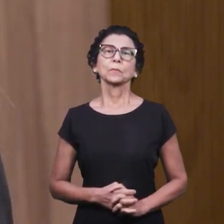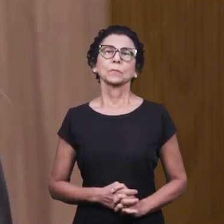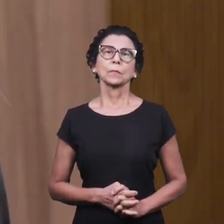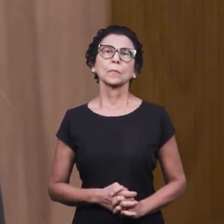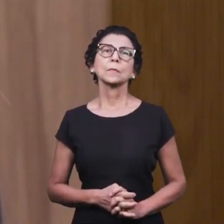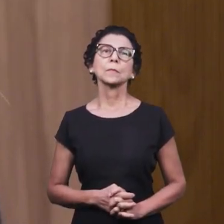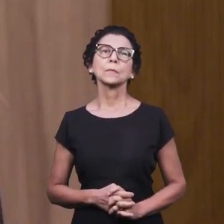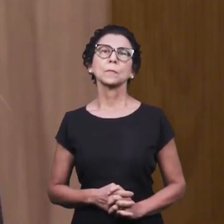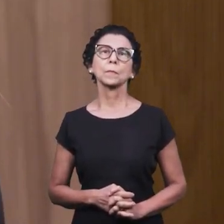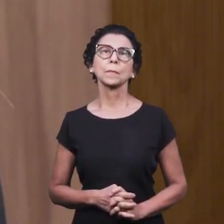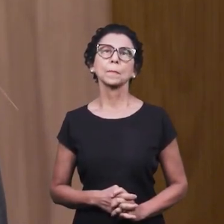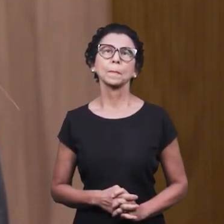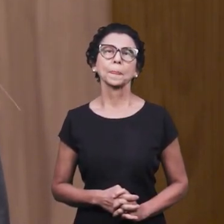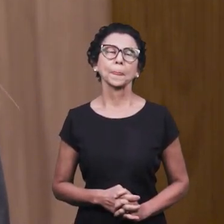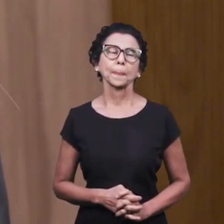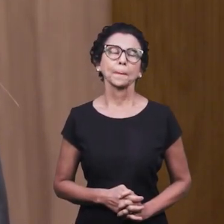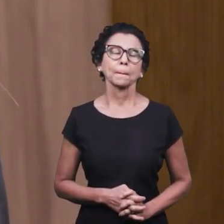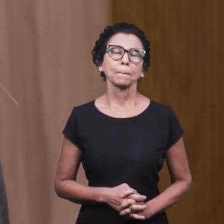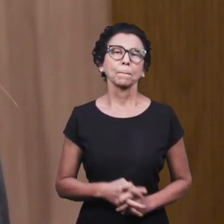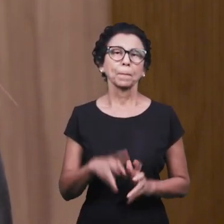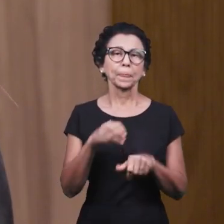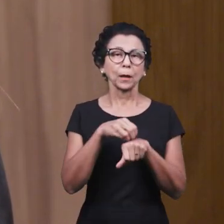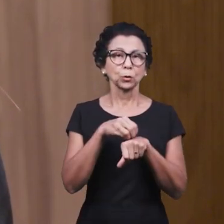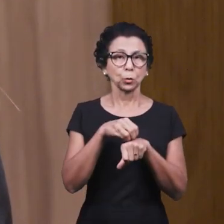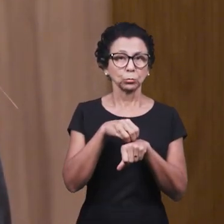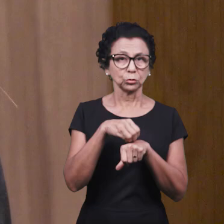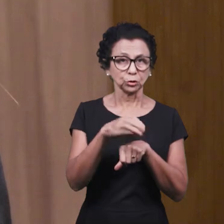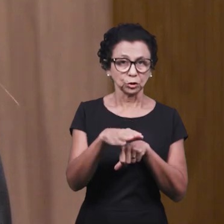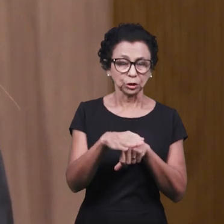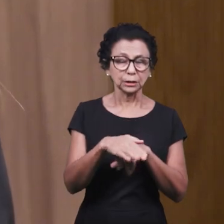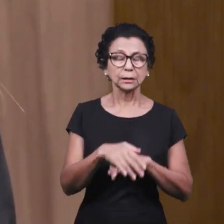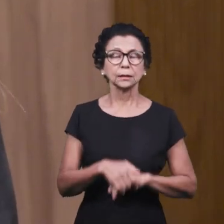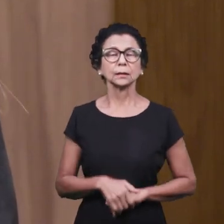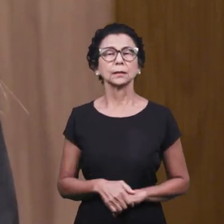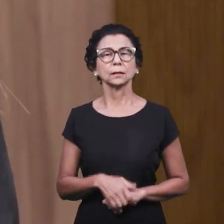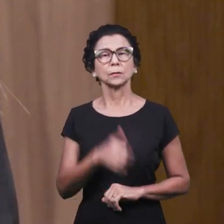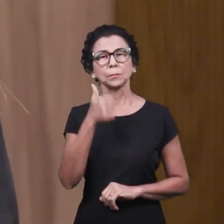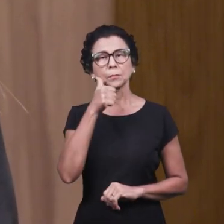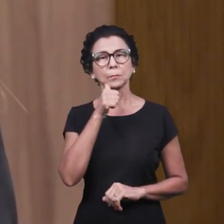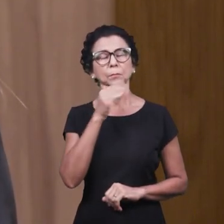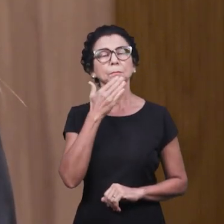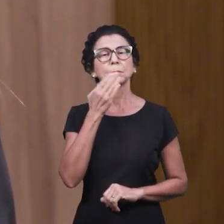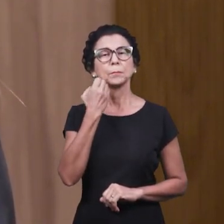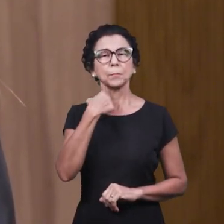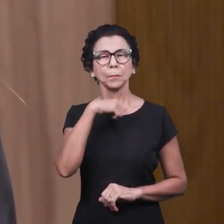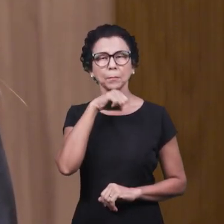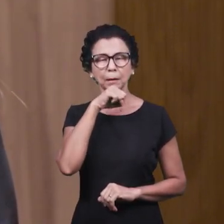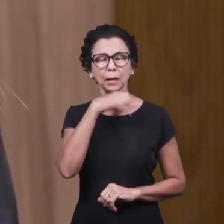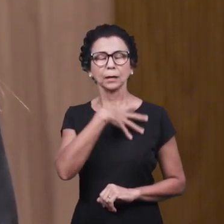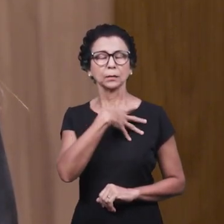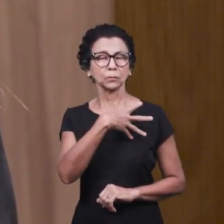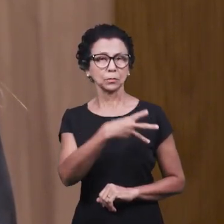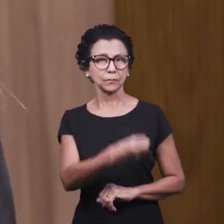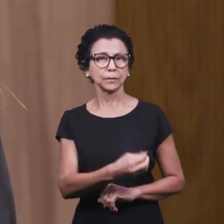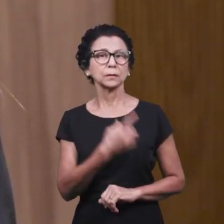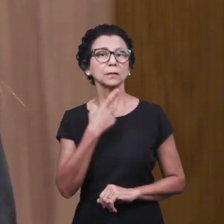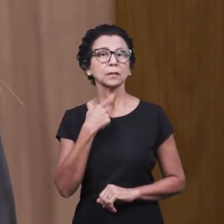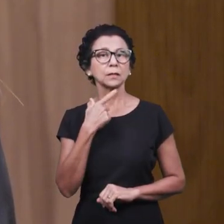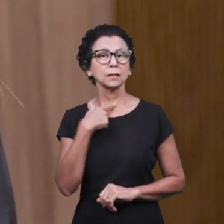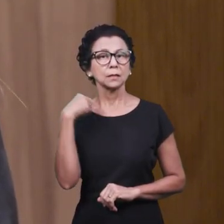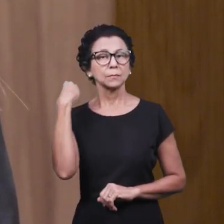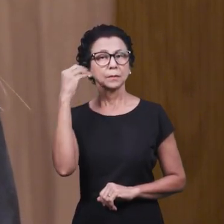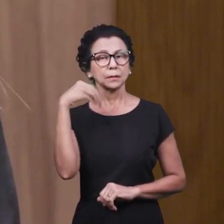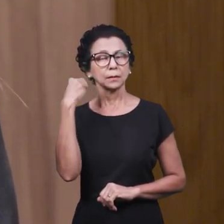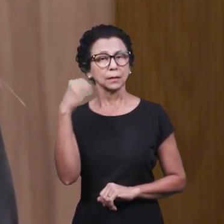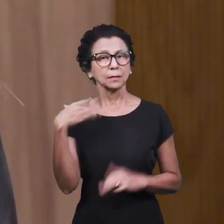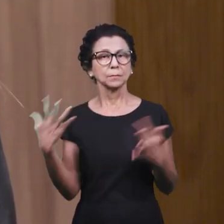eu falo com os pais, com os filhos que desejam ter essa experiência que é maravilhosa,